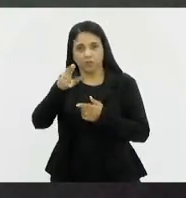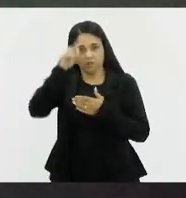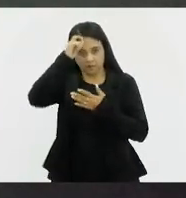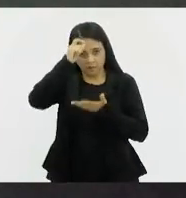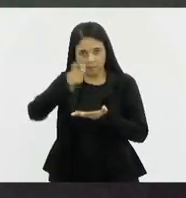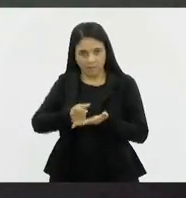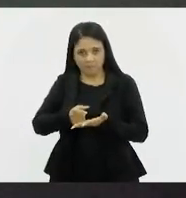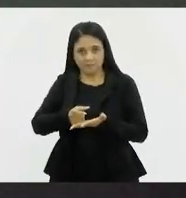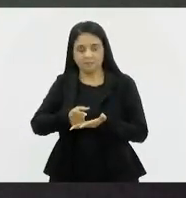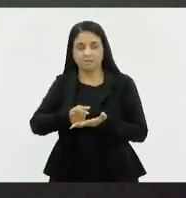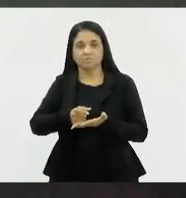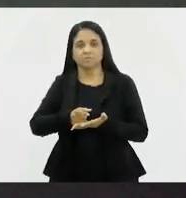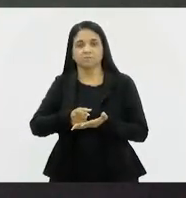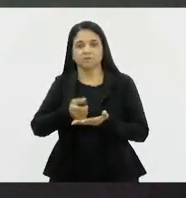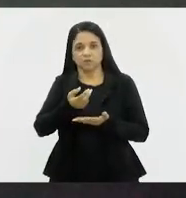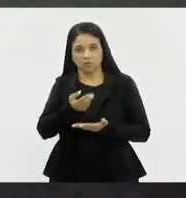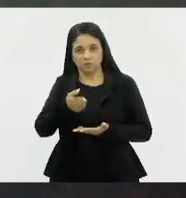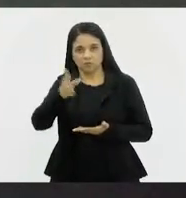Brasil,